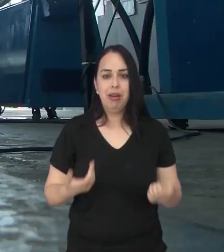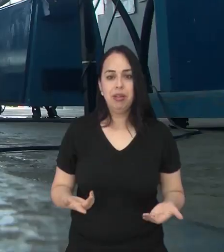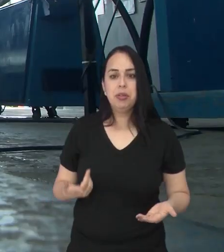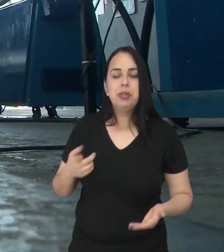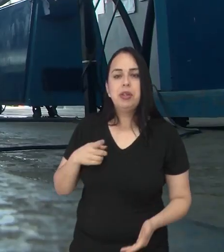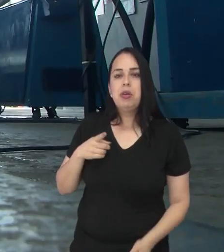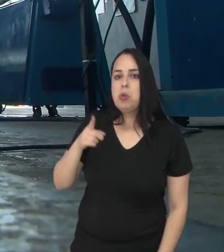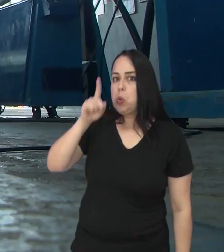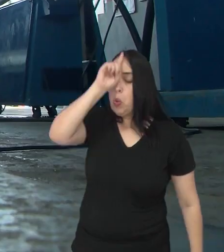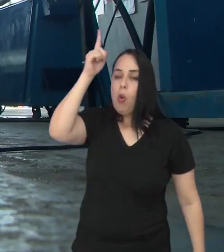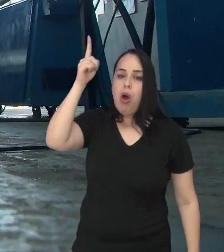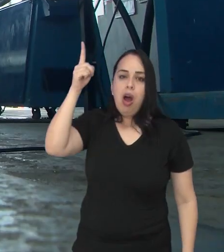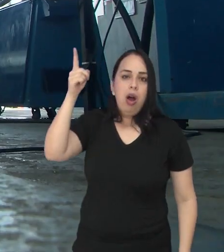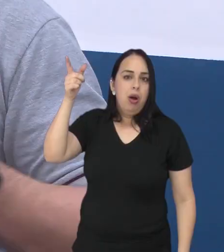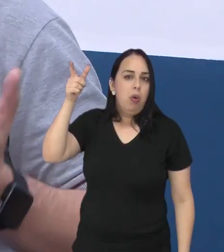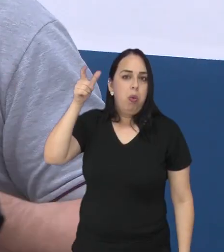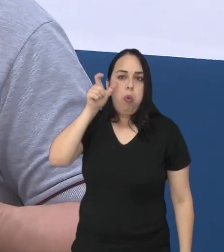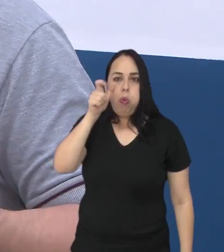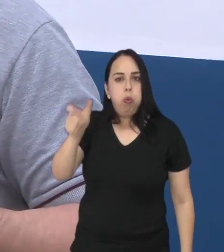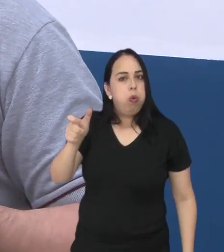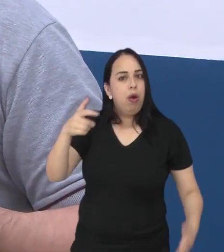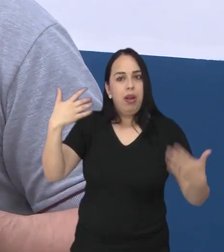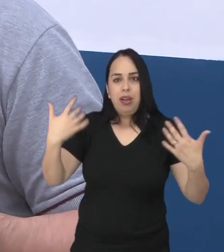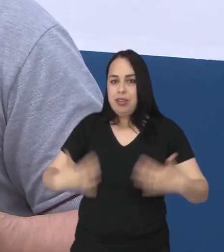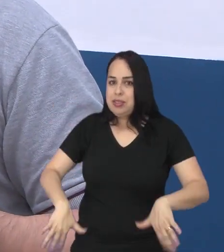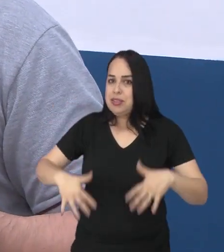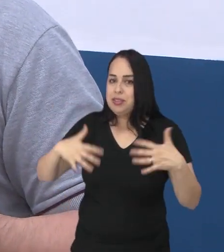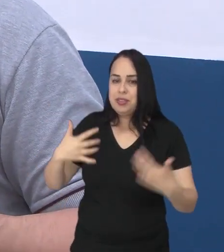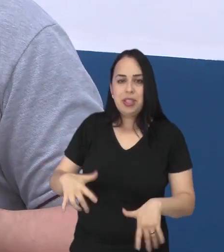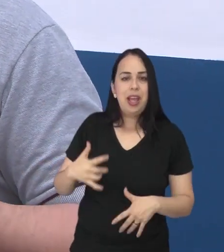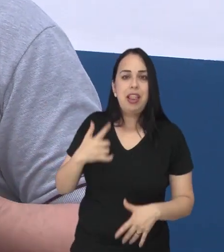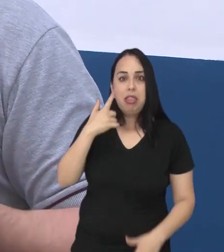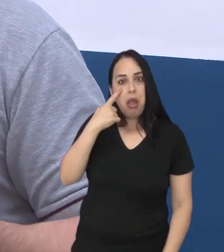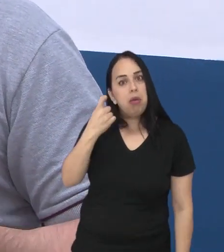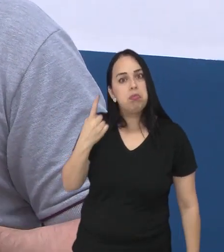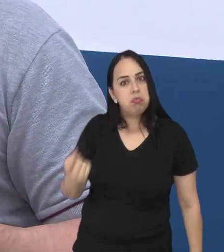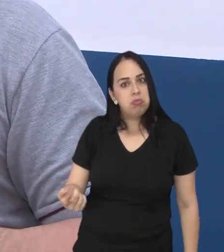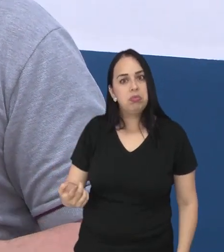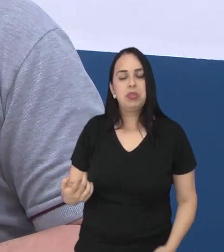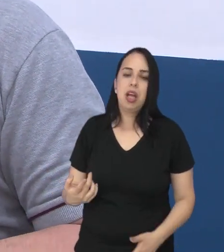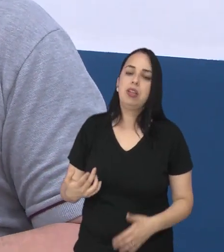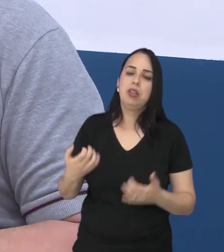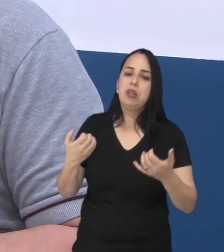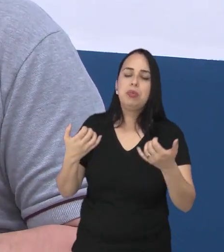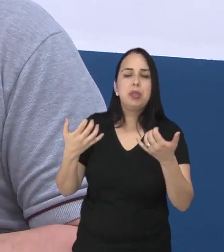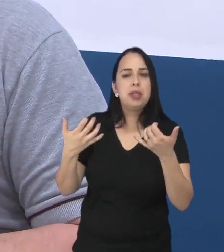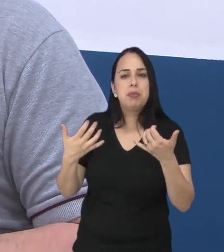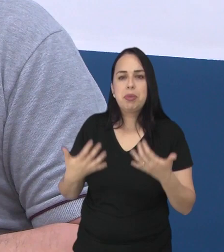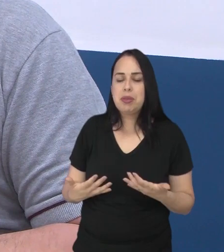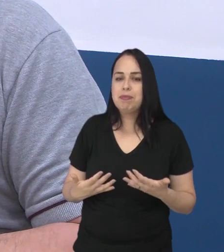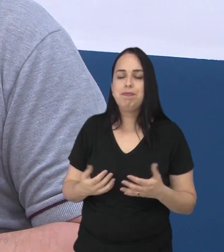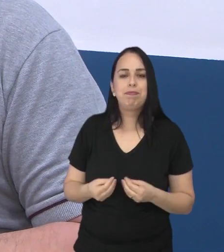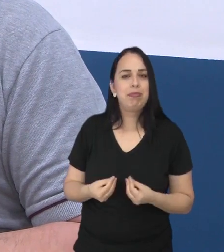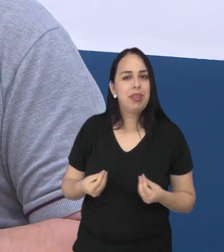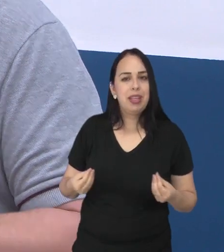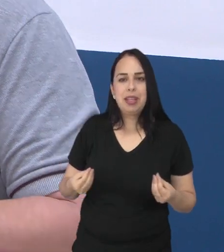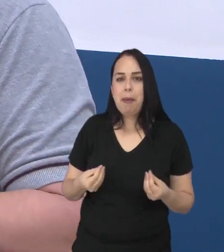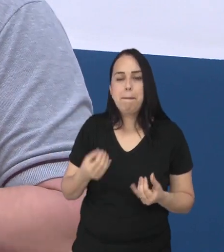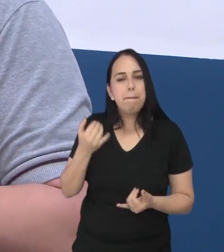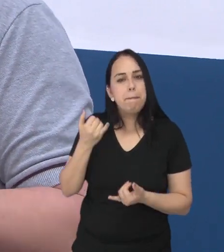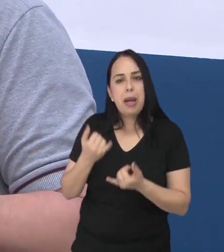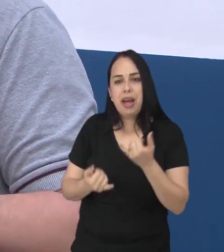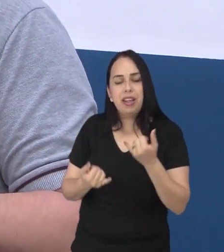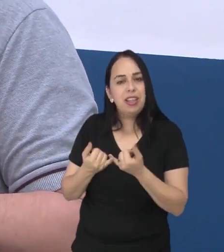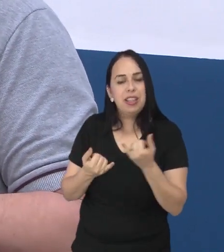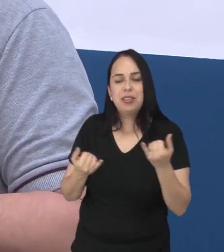atrair investidores de fora. Hoje, como ideia, é altamente interessante, porque a gente está falando